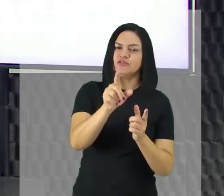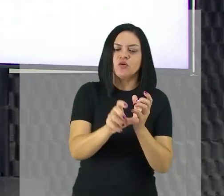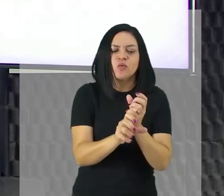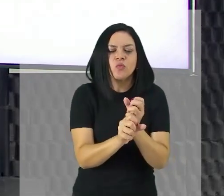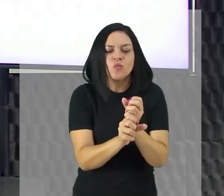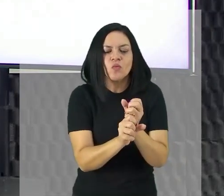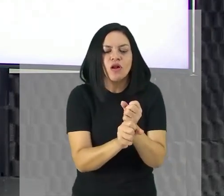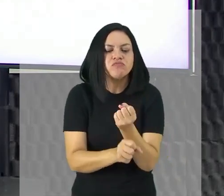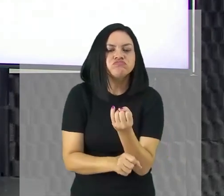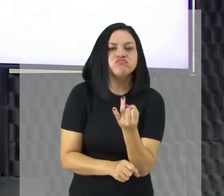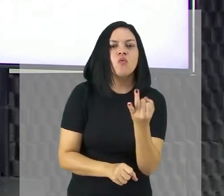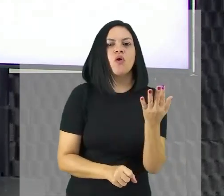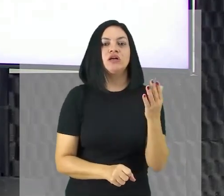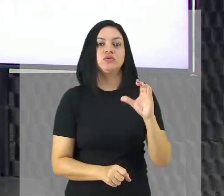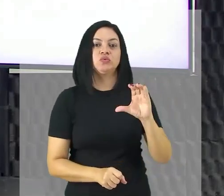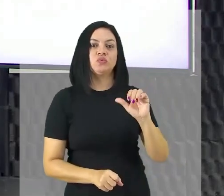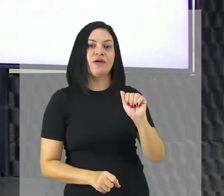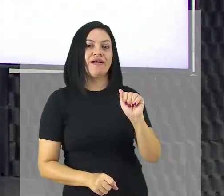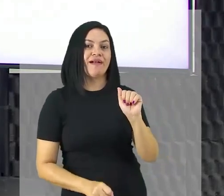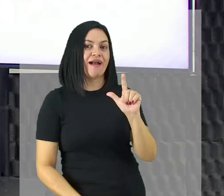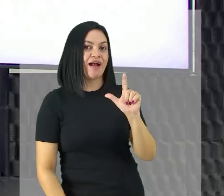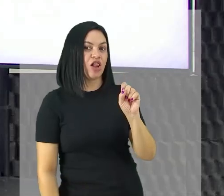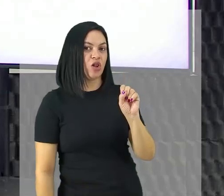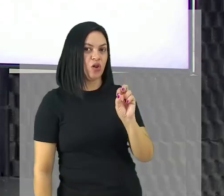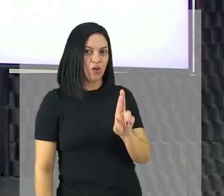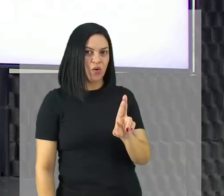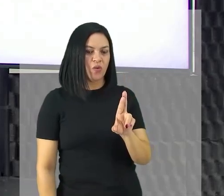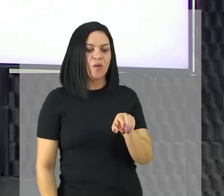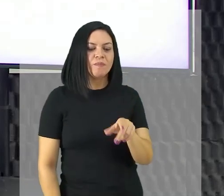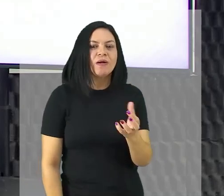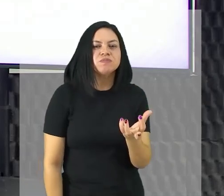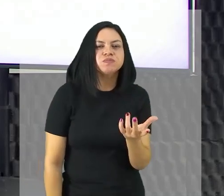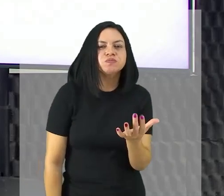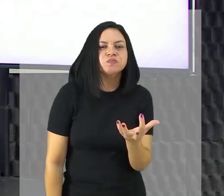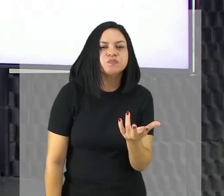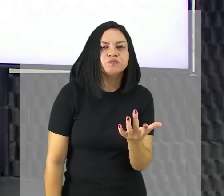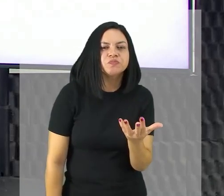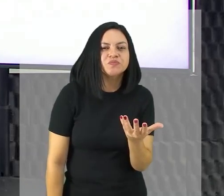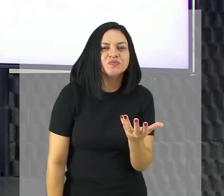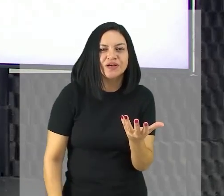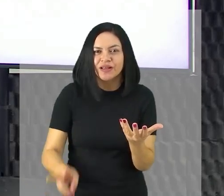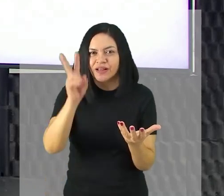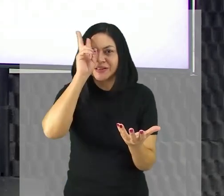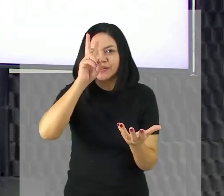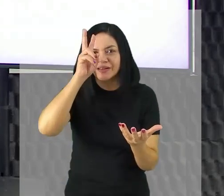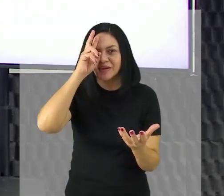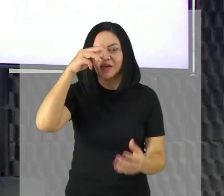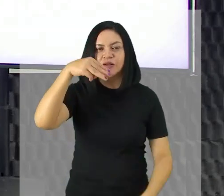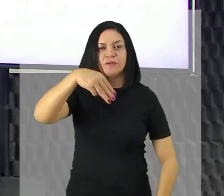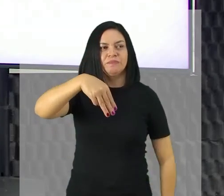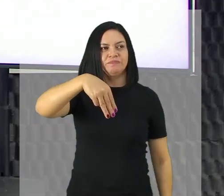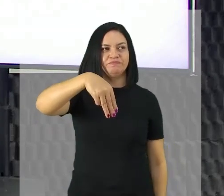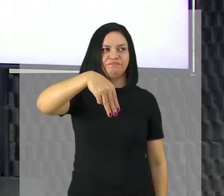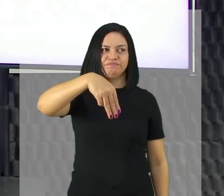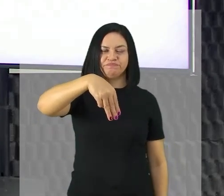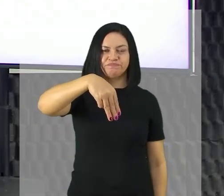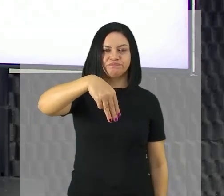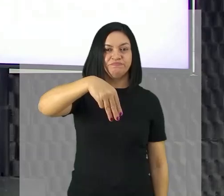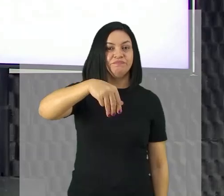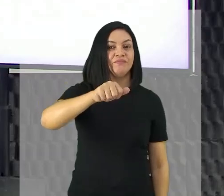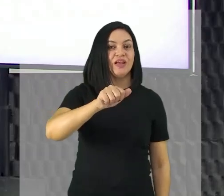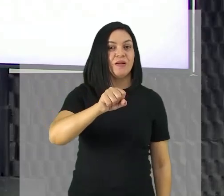calcular a quantidade de calor. Como é que calcula a quantidade de calor para aquecer? Massa, calor